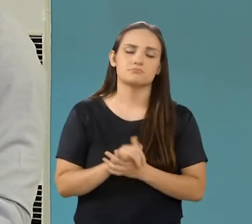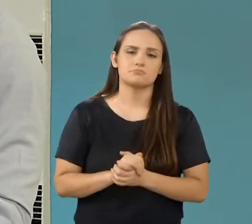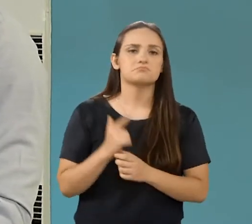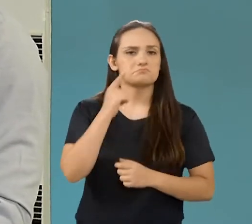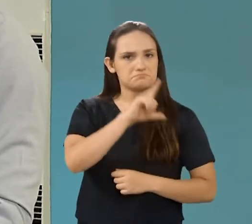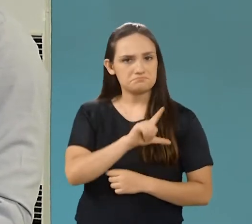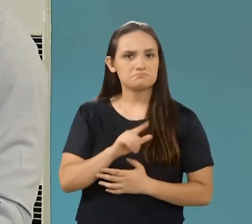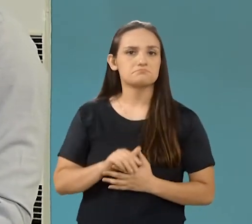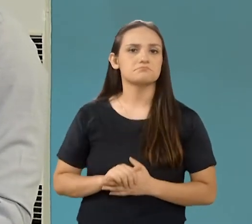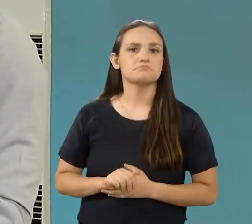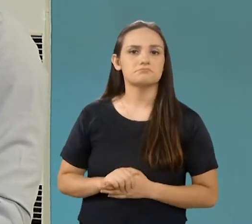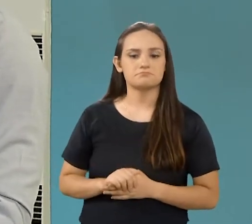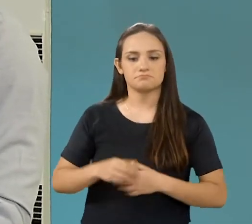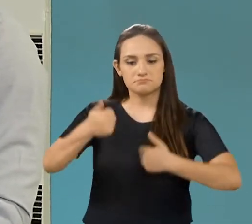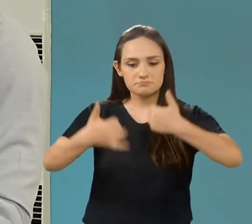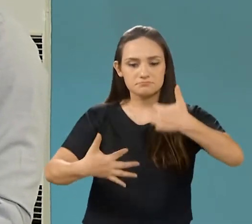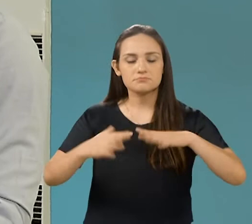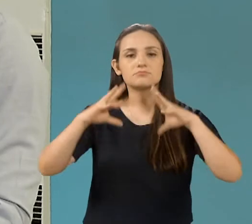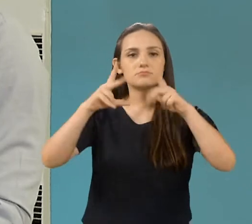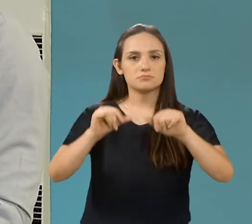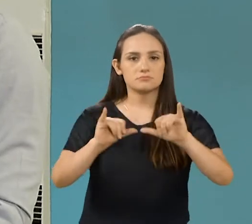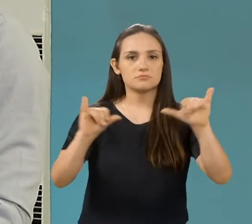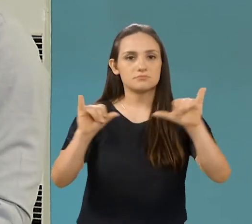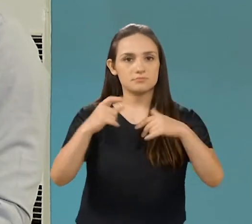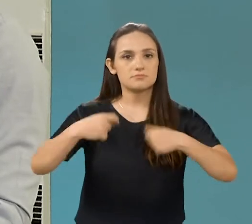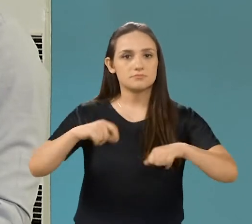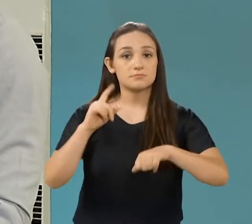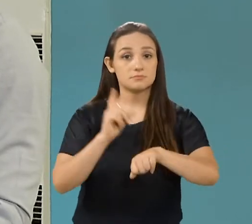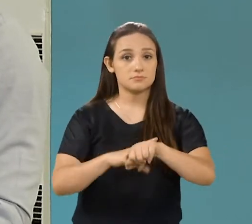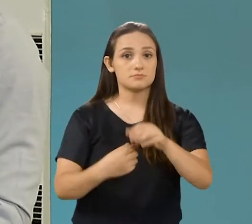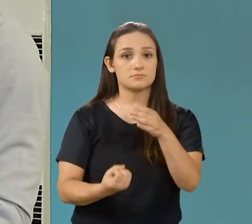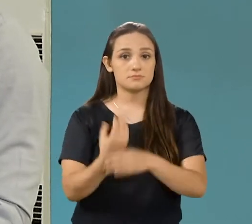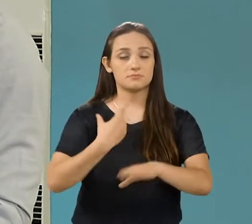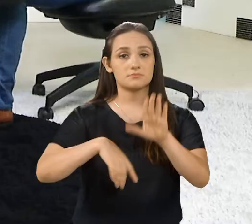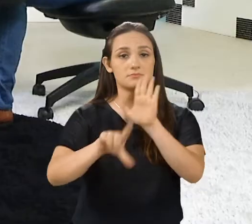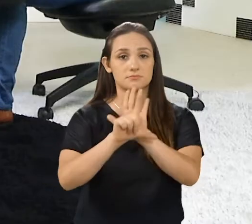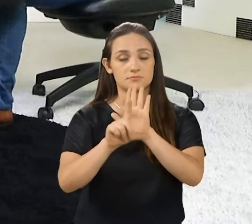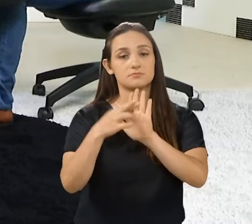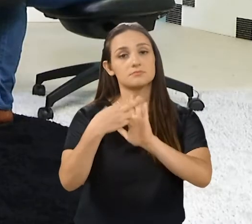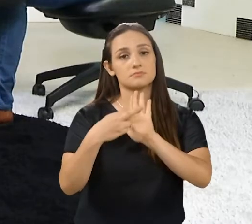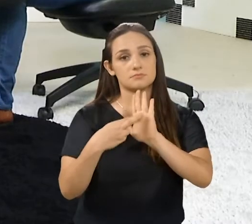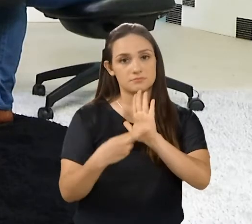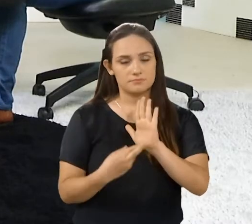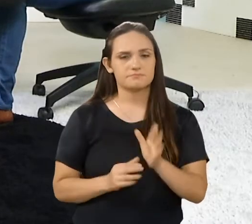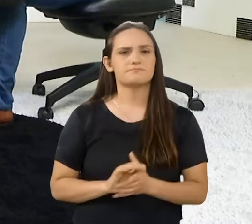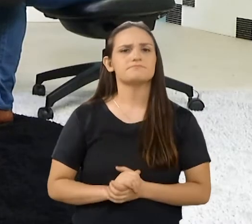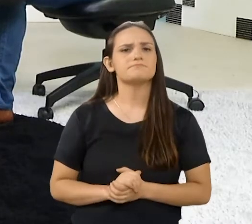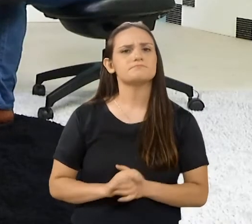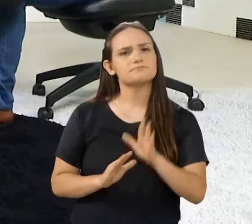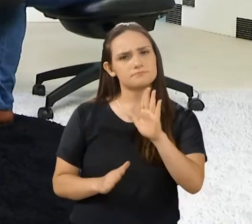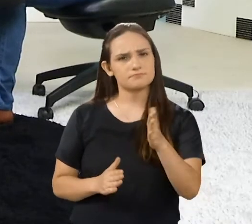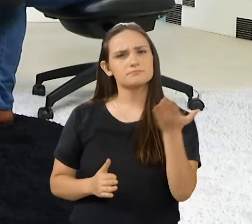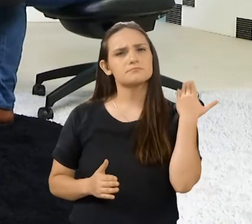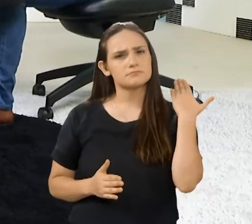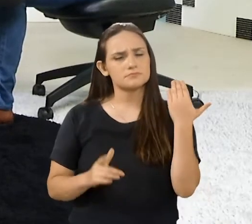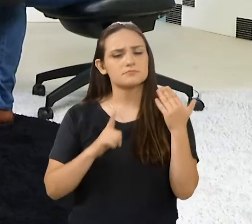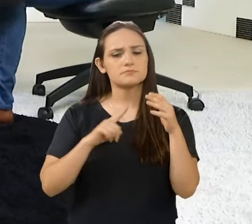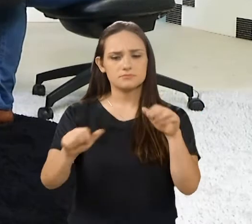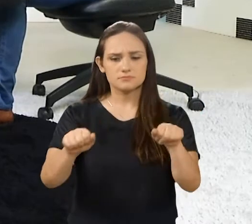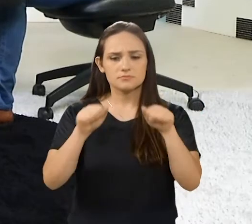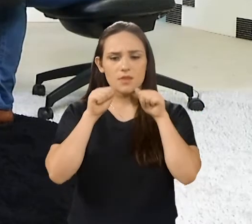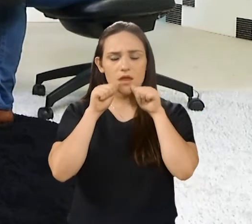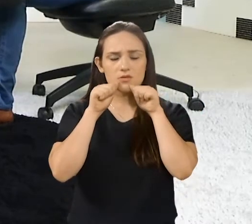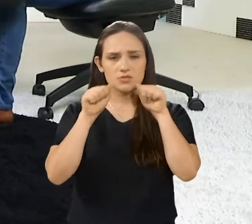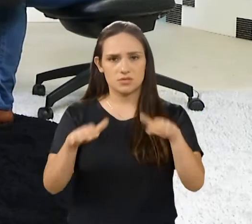poder municiá-los de informação adequada na hora da elaboração da norma. Isso é muito importante. A gente teve recentemente uma audiência pública para